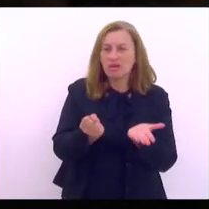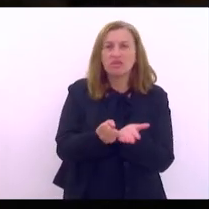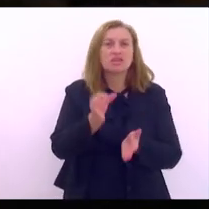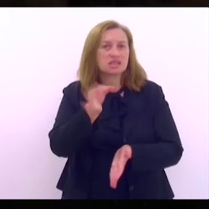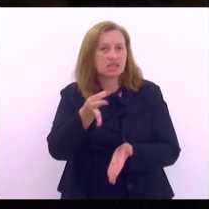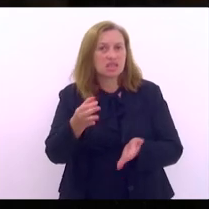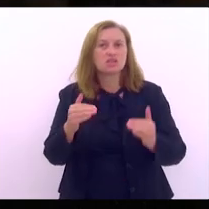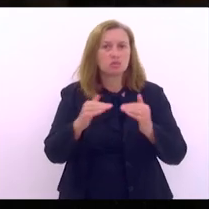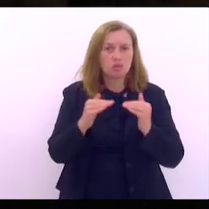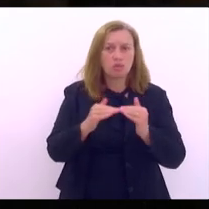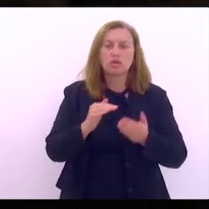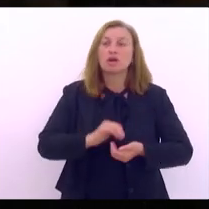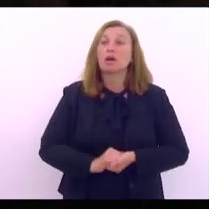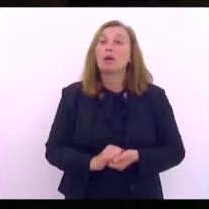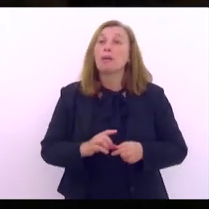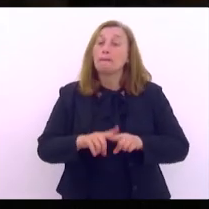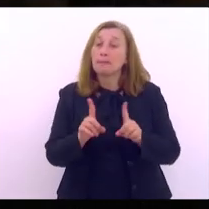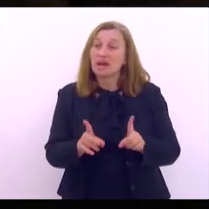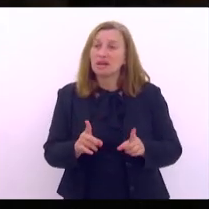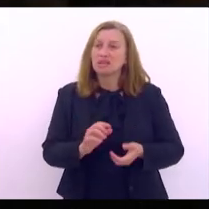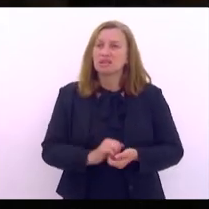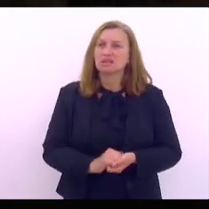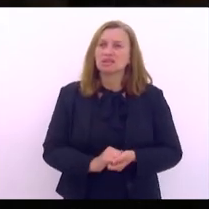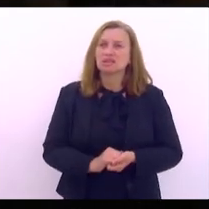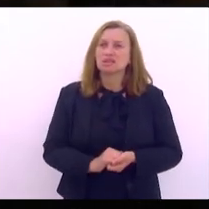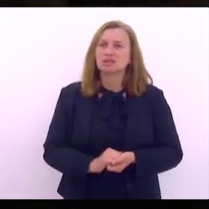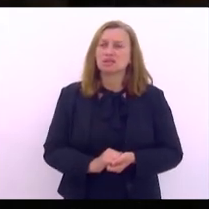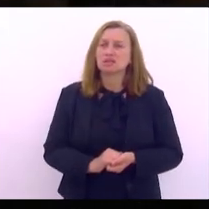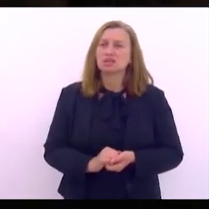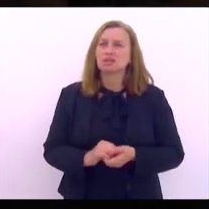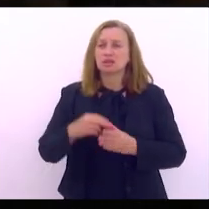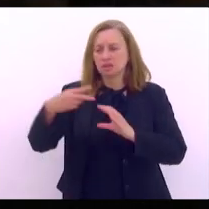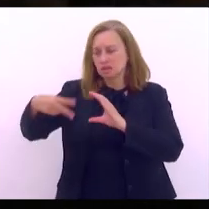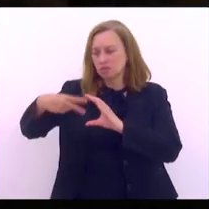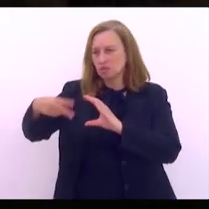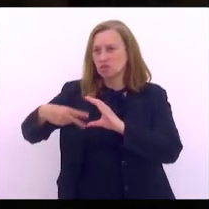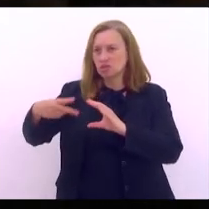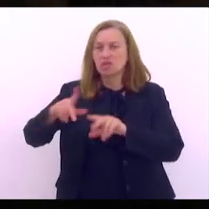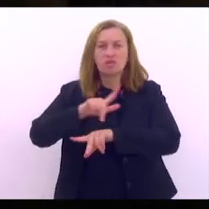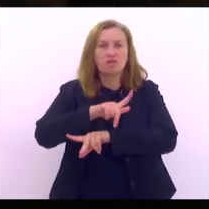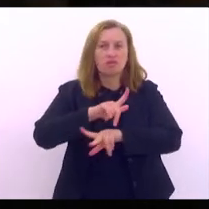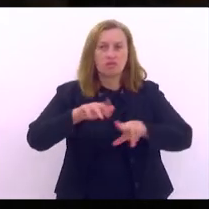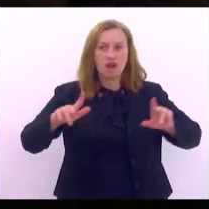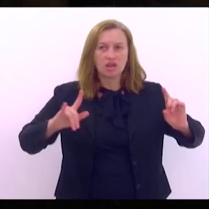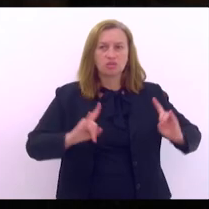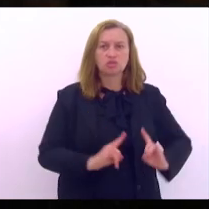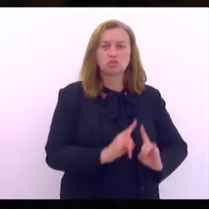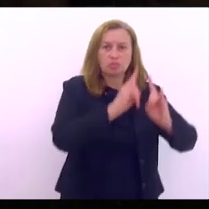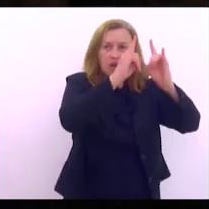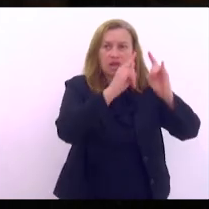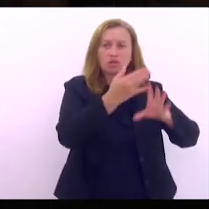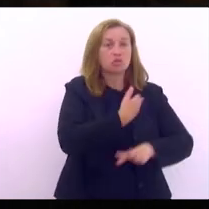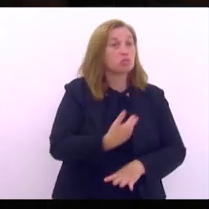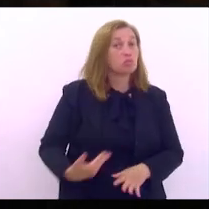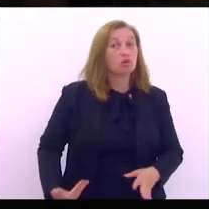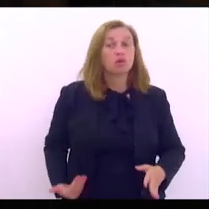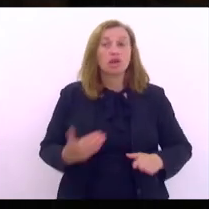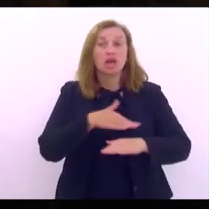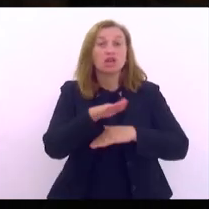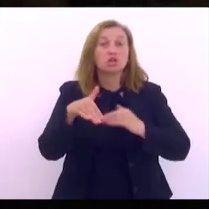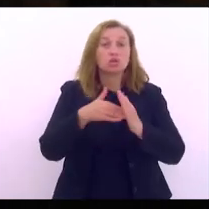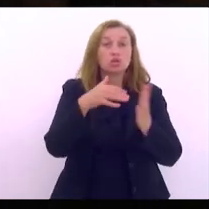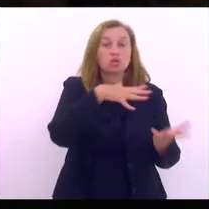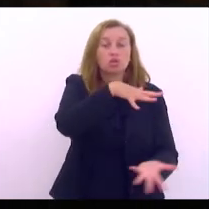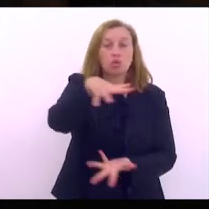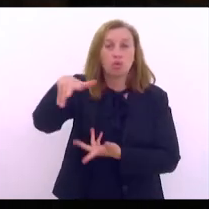concordará, mas tanto a Câmara Municipal quanto vários prédios públicos em todo o mundo,